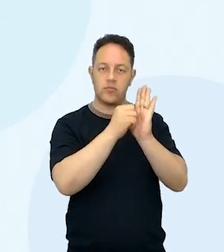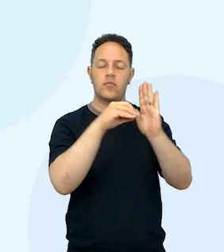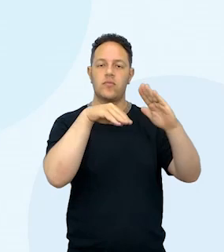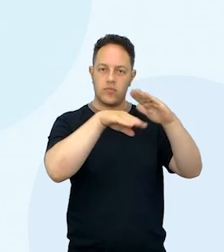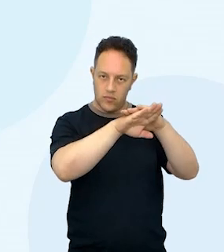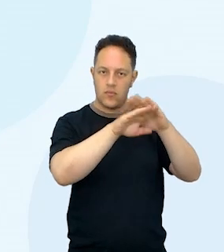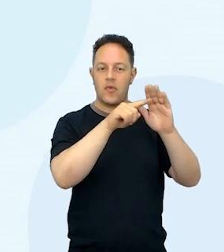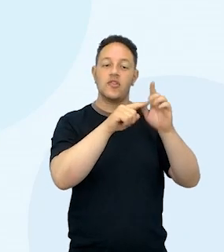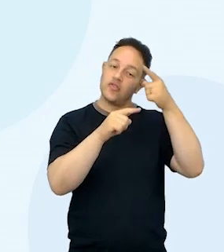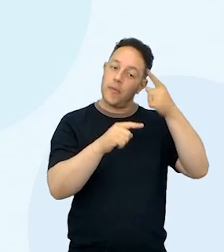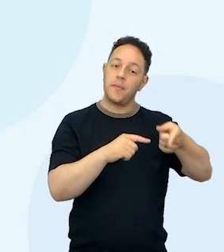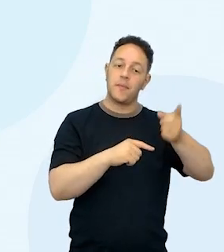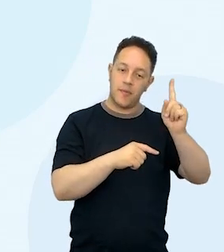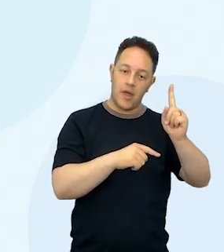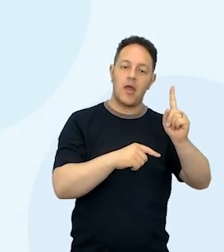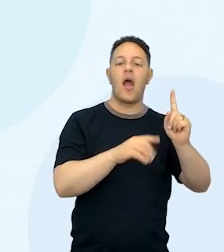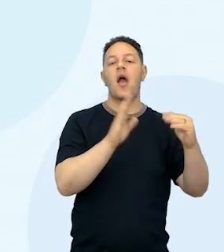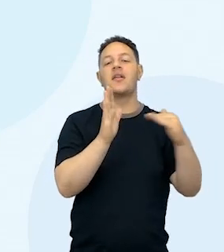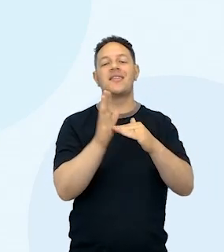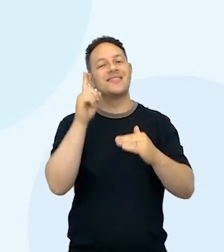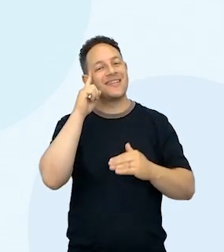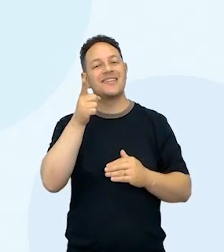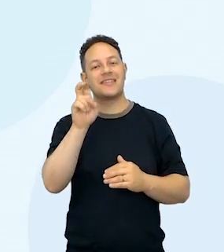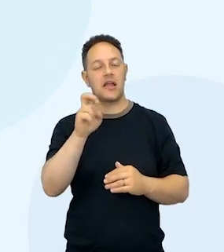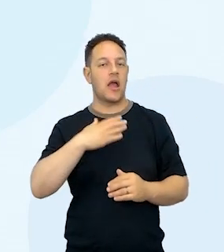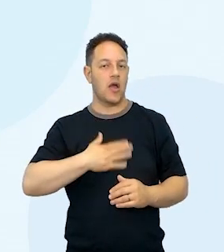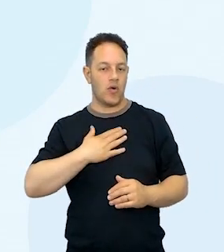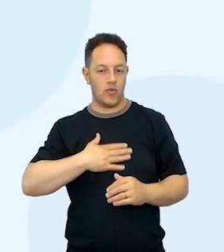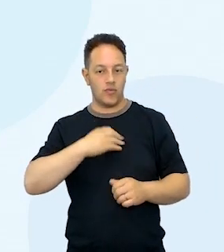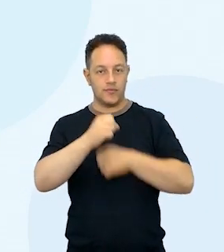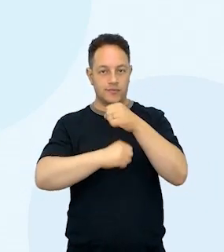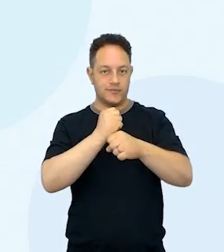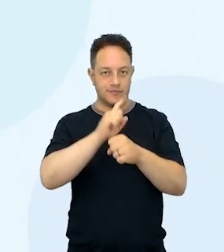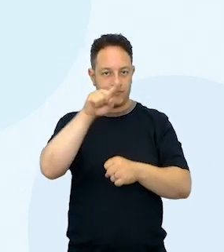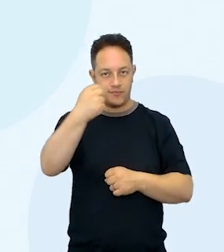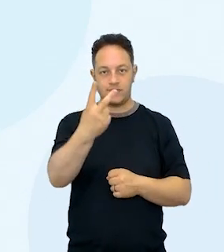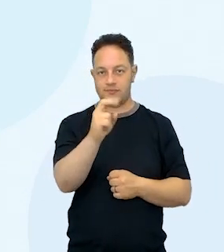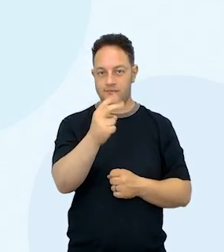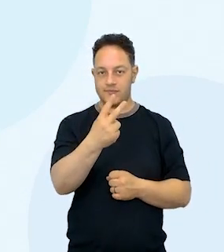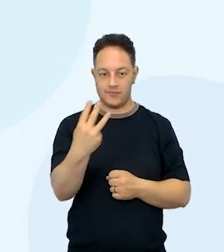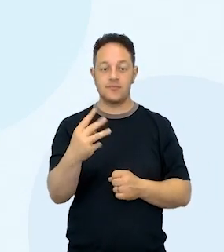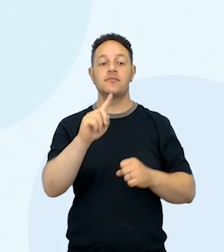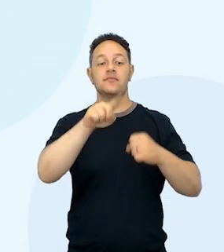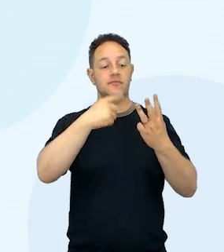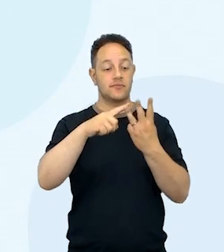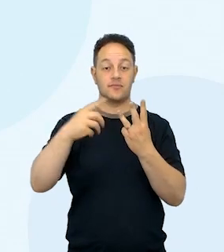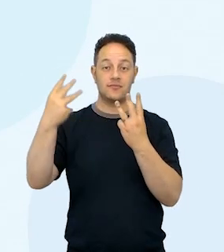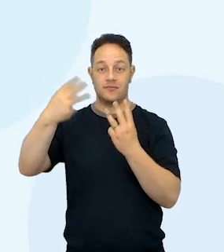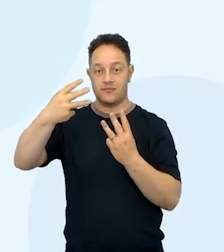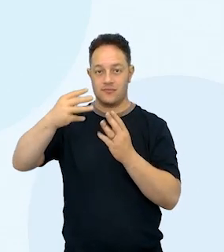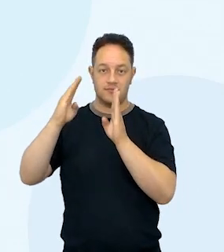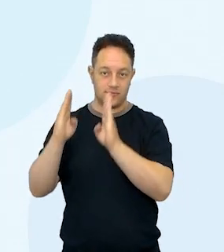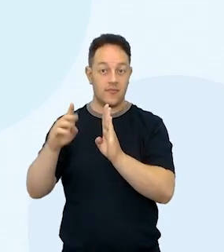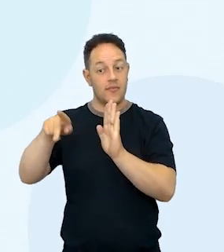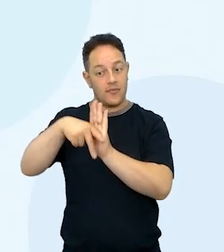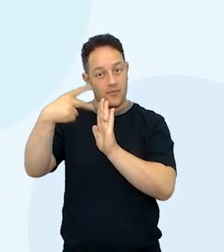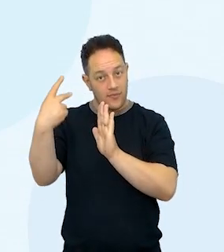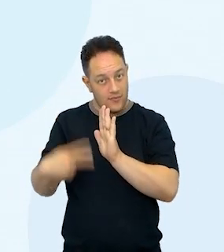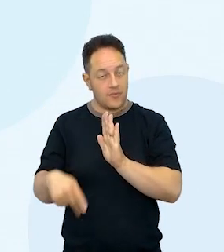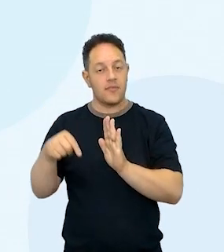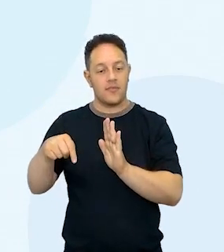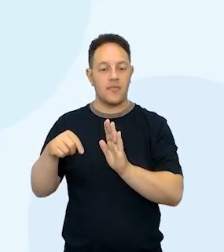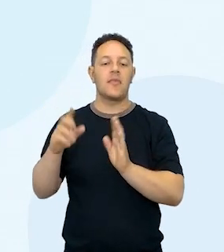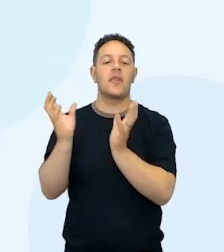dia 1º a 15 de agosto. E a terceira fase aí, né, fica aqui na SEDUC, é a divulgação dos